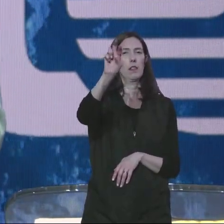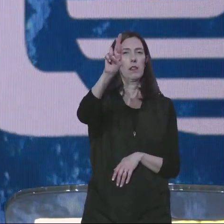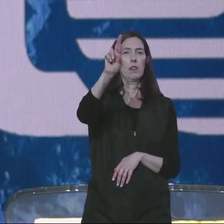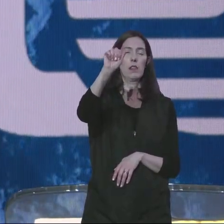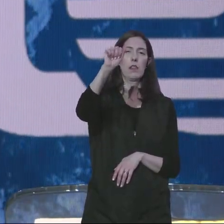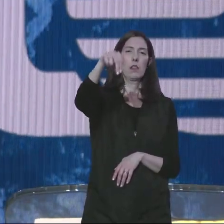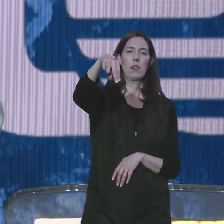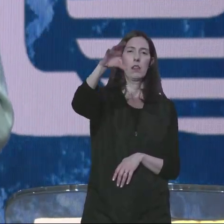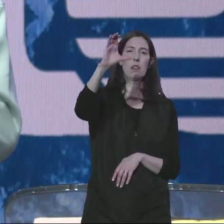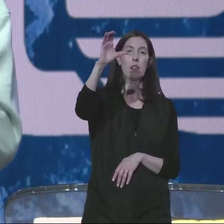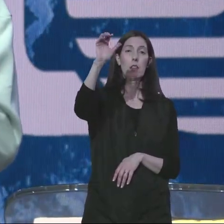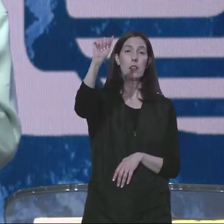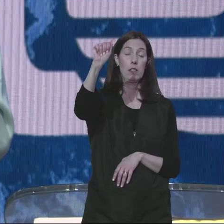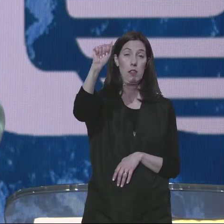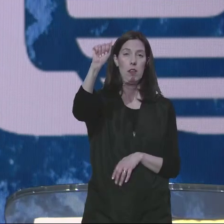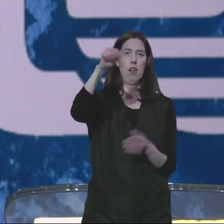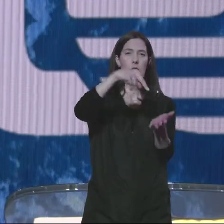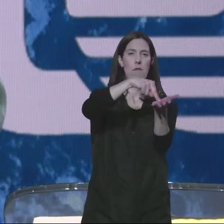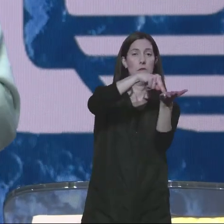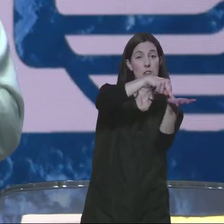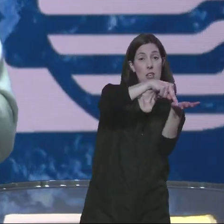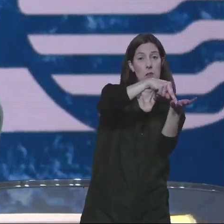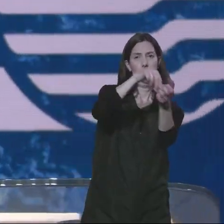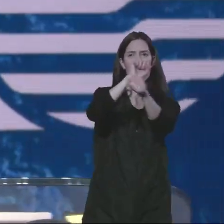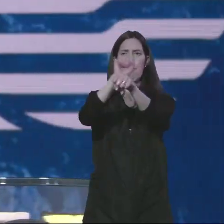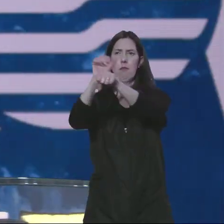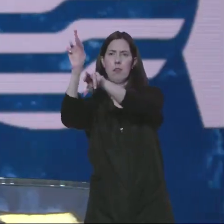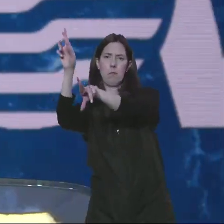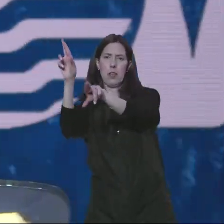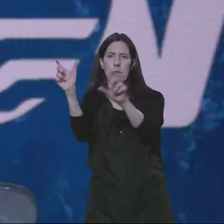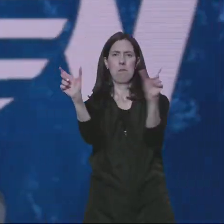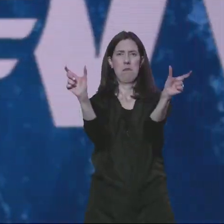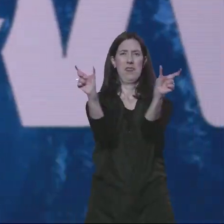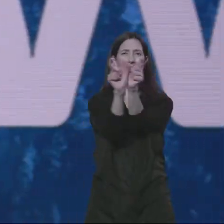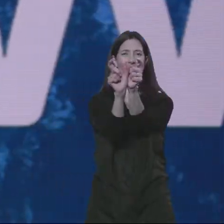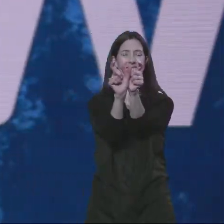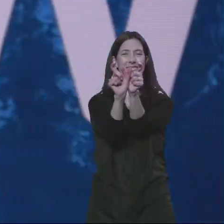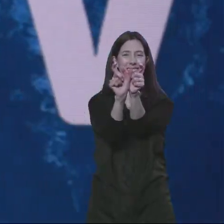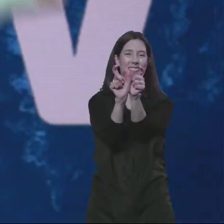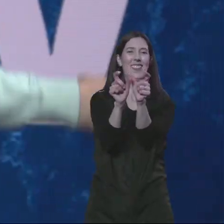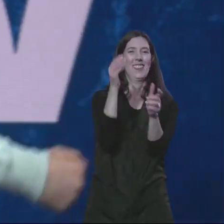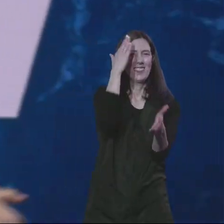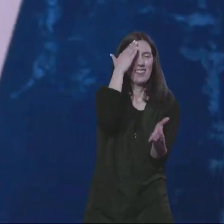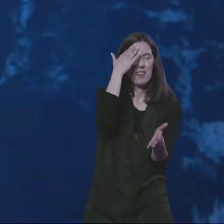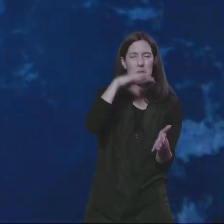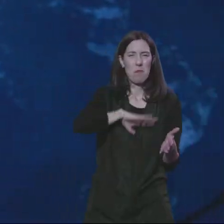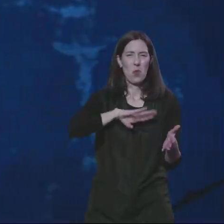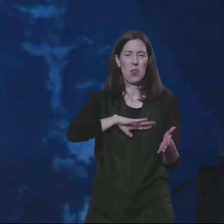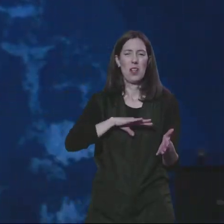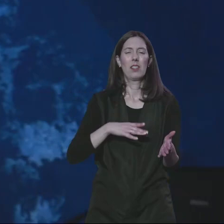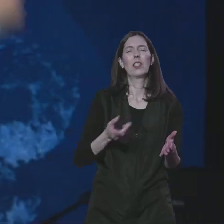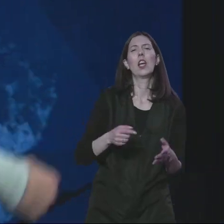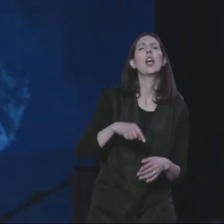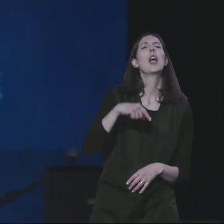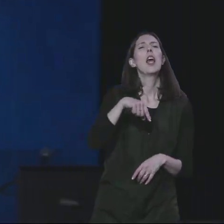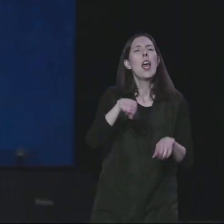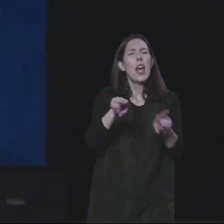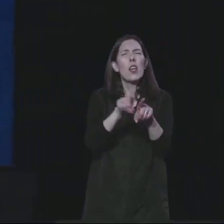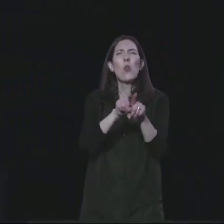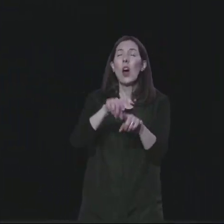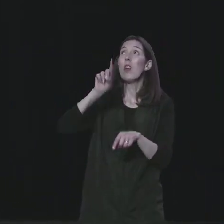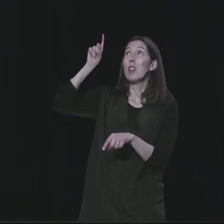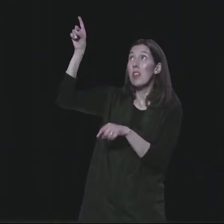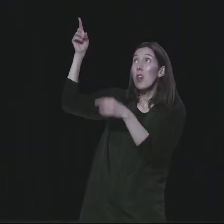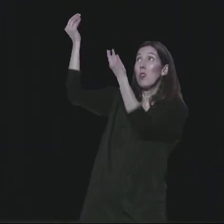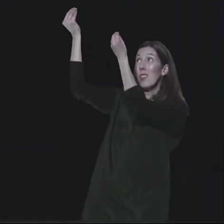em direção a isso, crendo que isso vai se cumprir. E todos os dias eu vou atrás disso, todos os dias eu vou